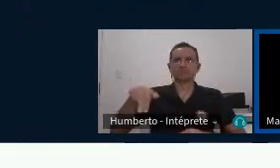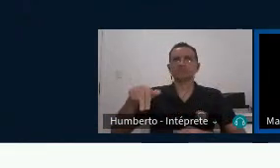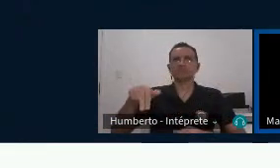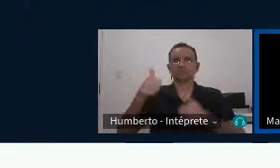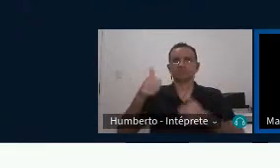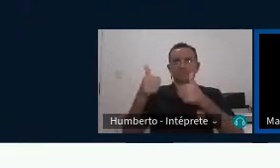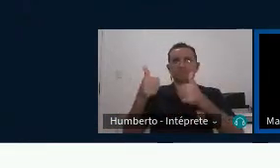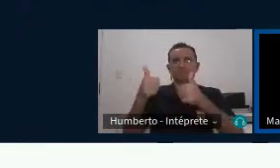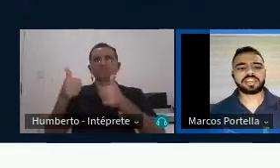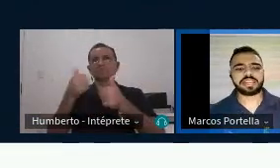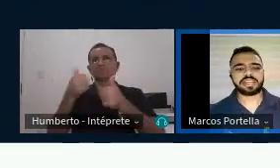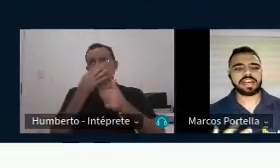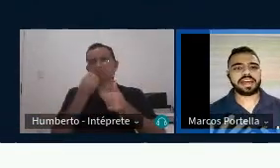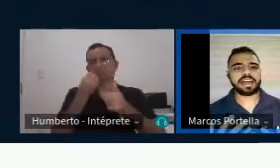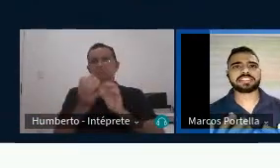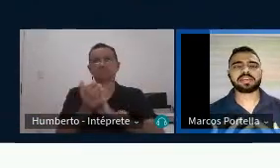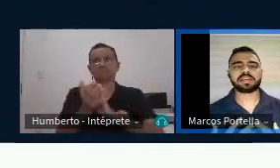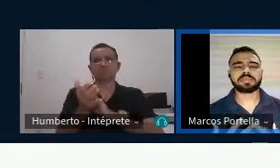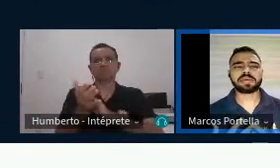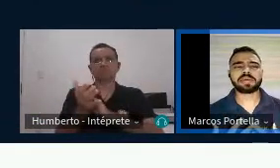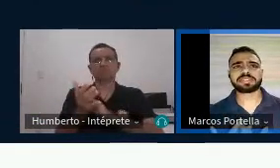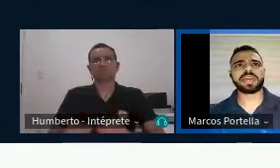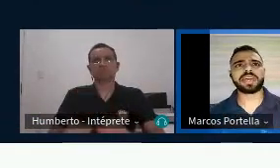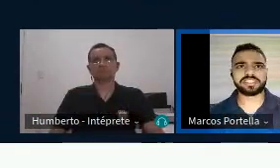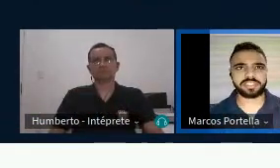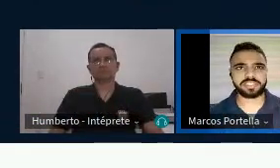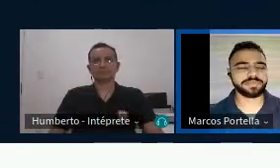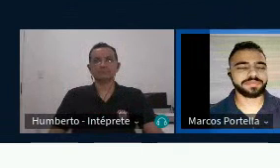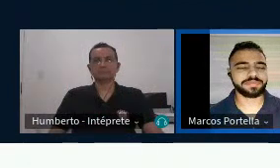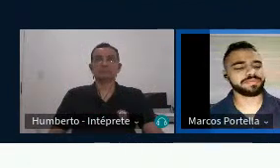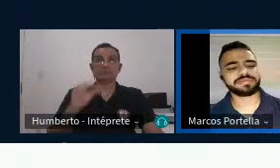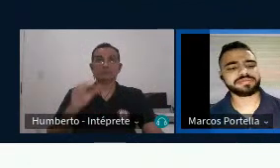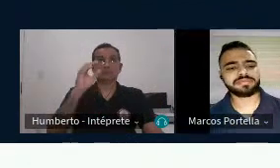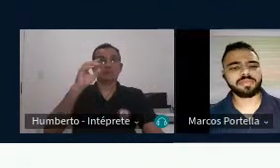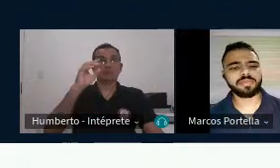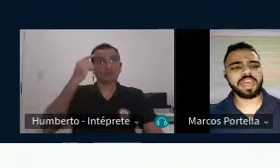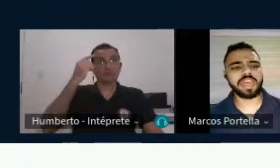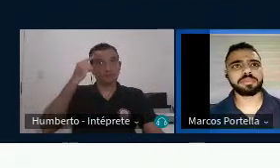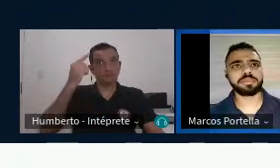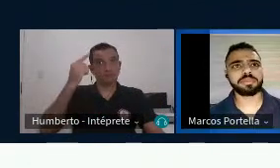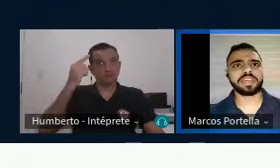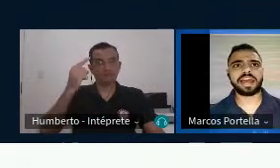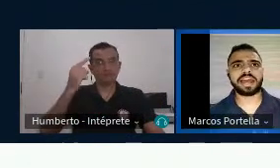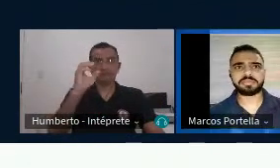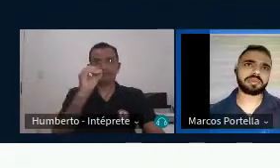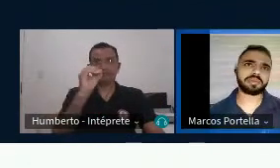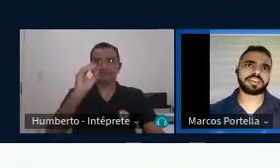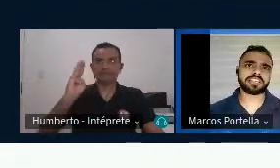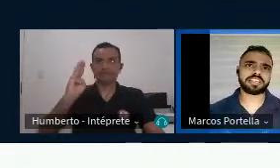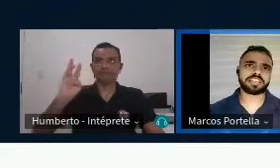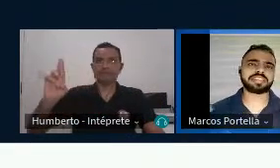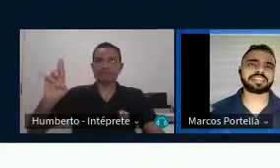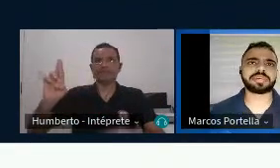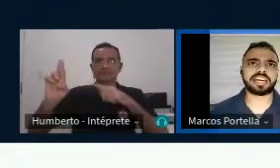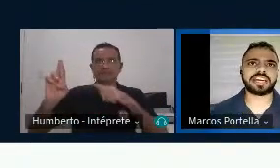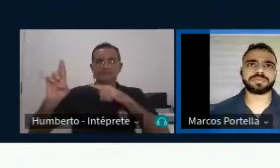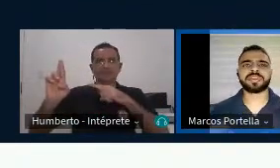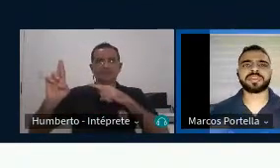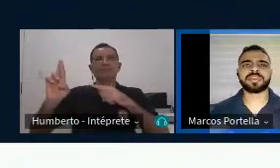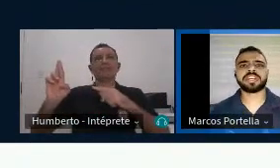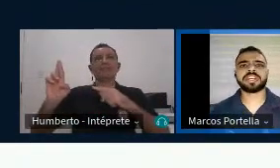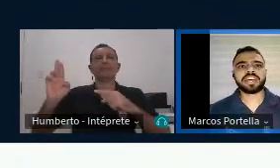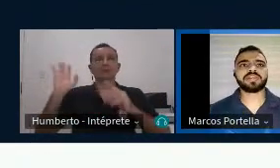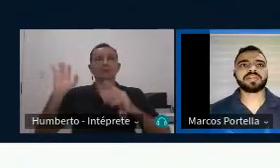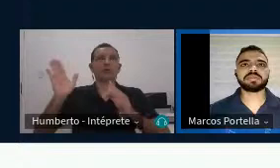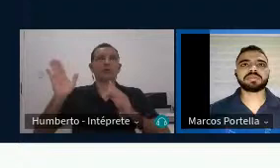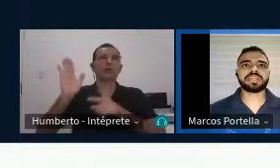bom. A questão da participação na OBR, gente, é porque a OBR, como eu falei no vídeo passado, é